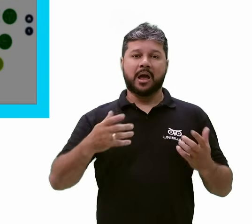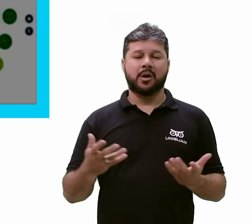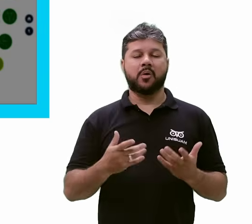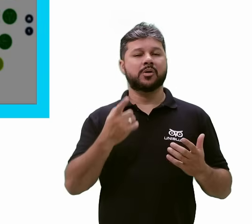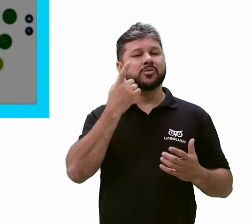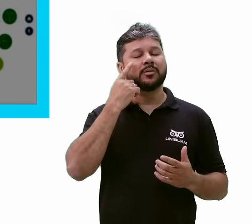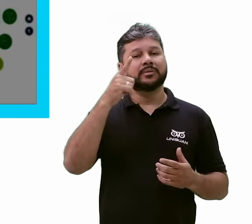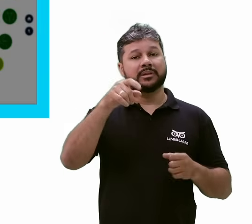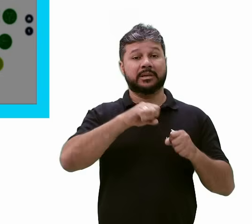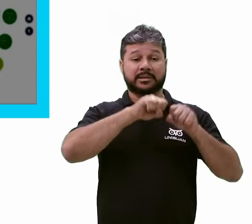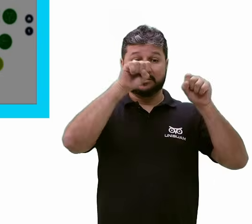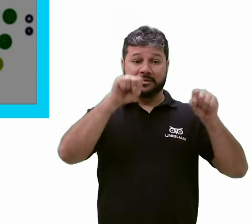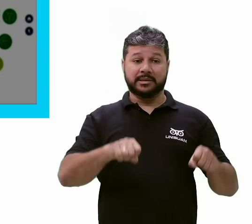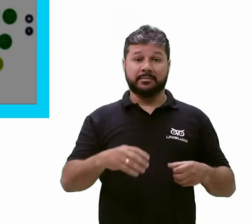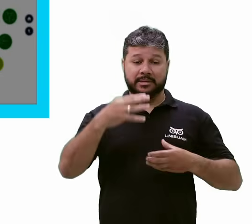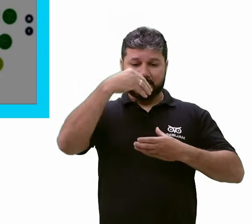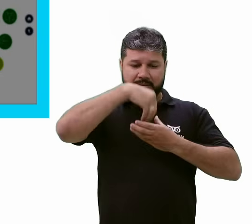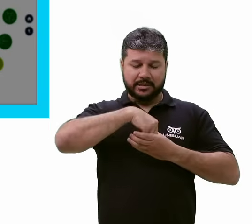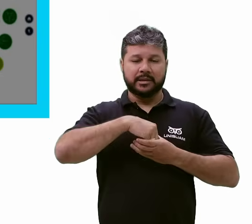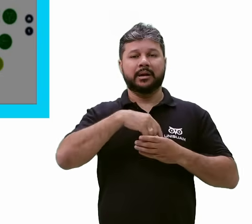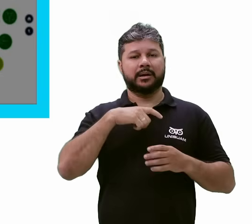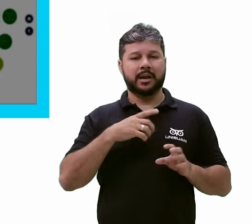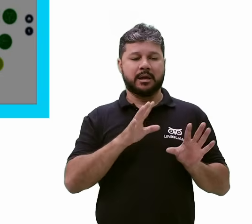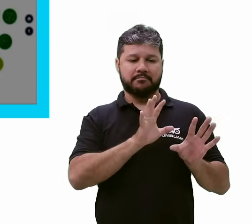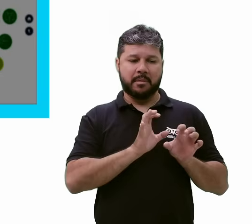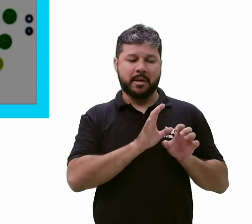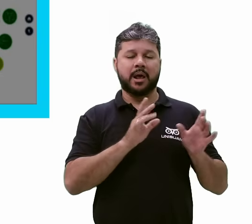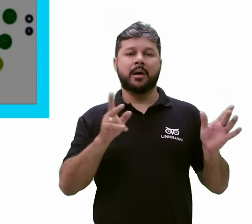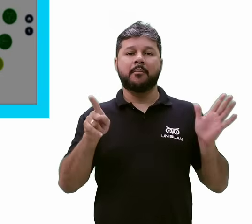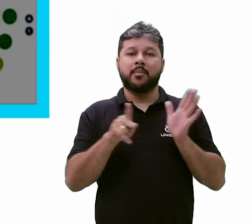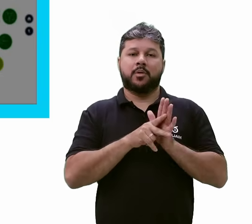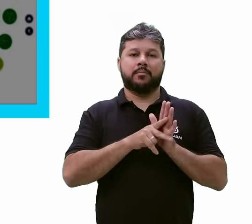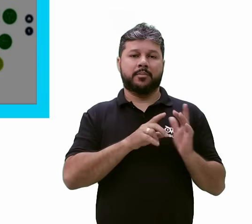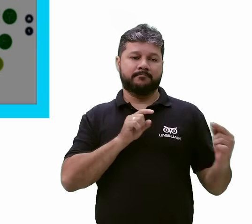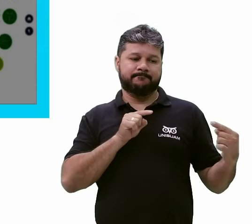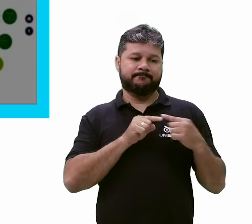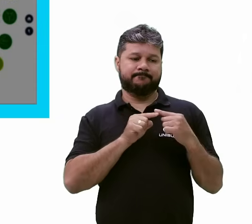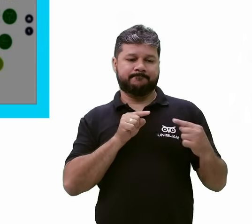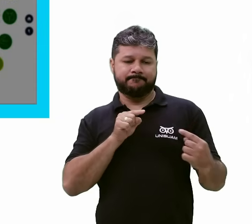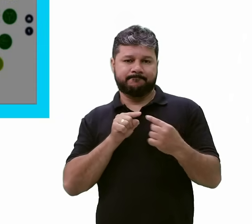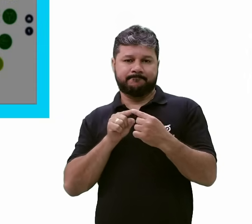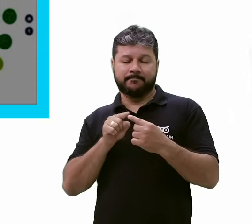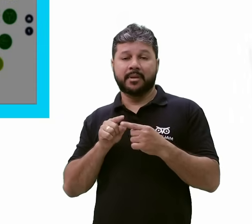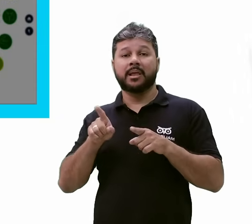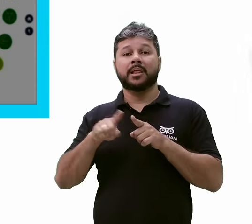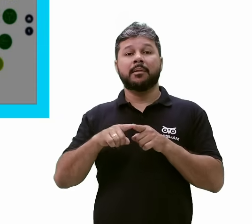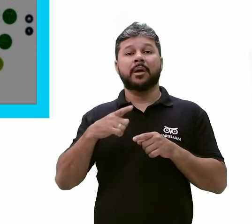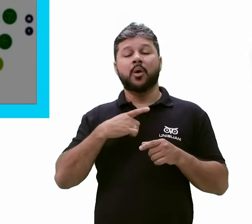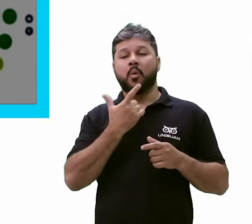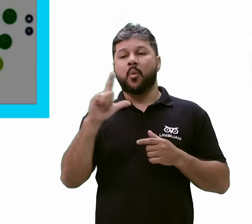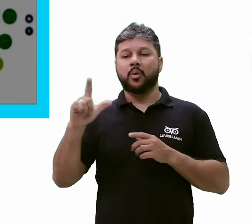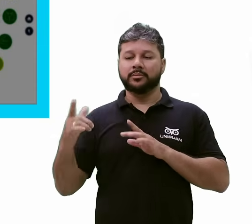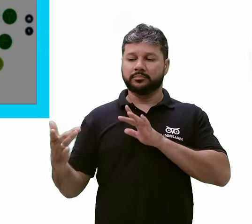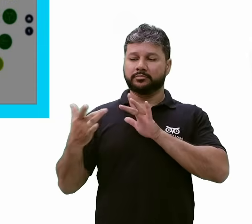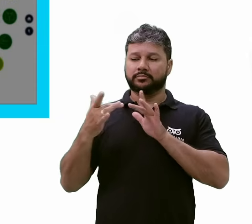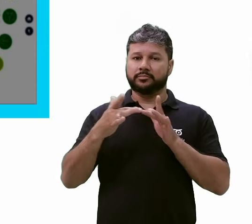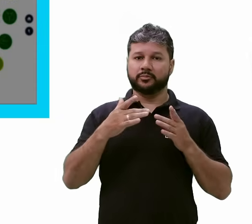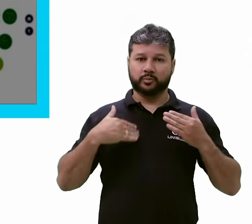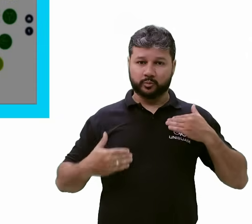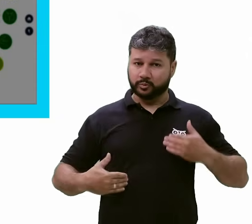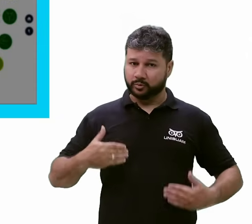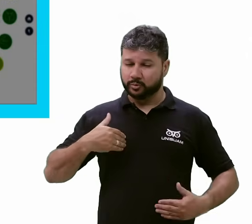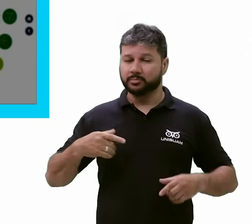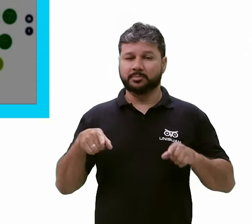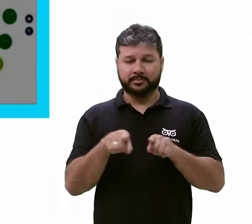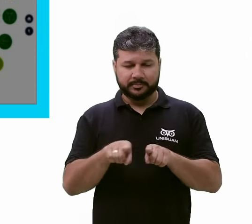que vocês tenham uma ideia que existe o sistema endocannabinoide, ele tem seus próprios receptores, mas essas substâncias também agem em outros